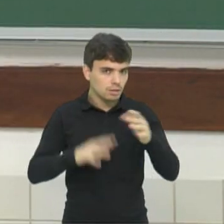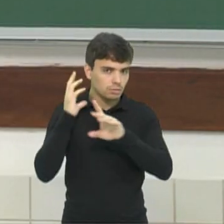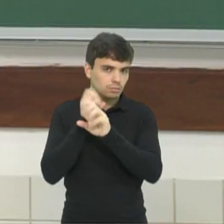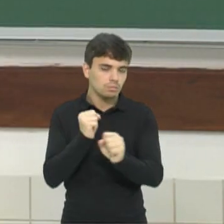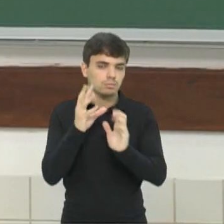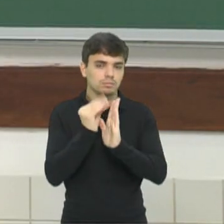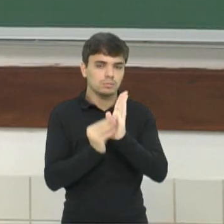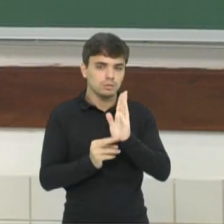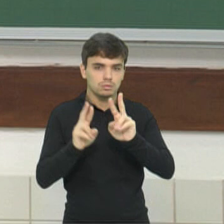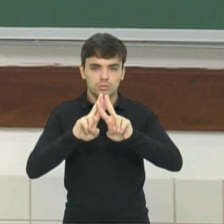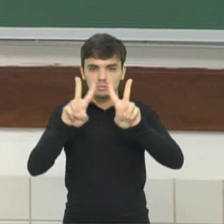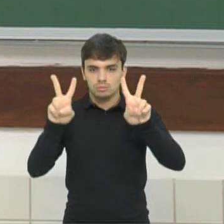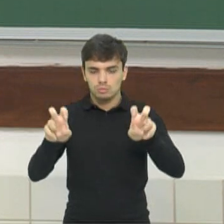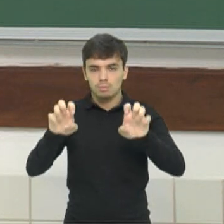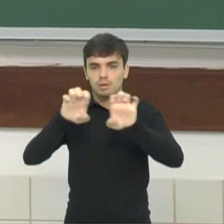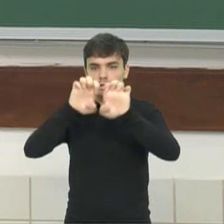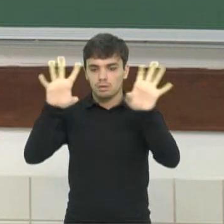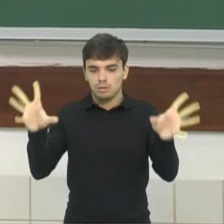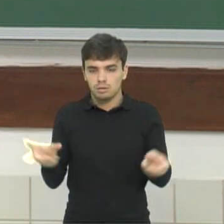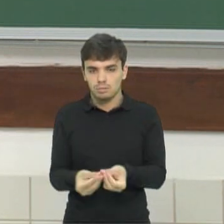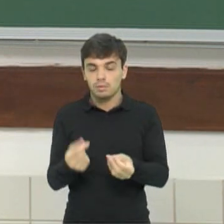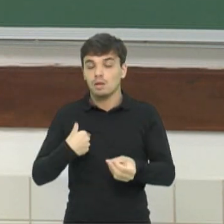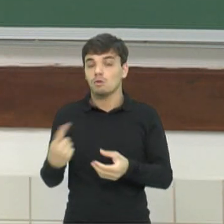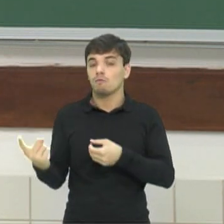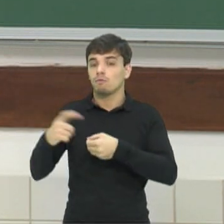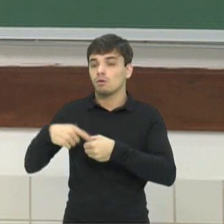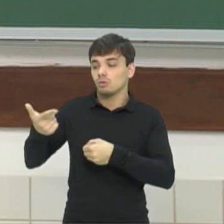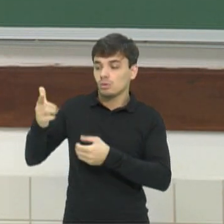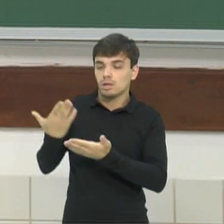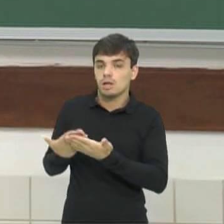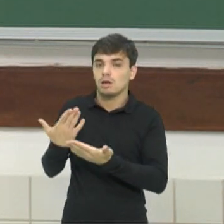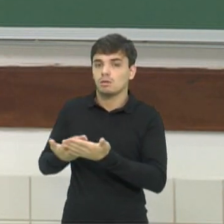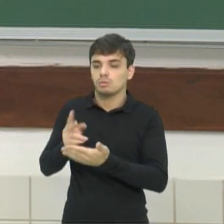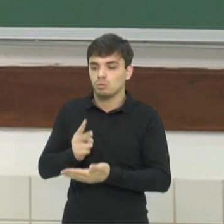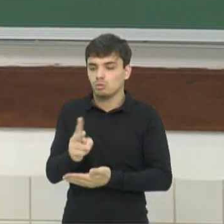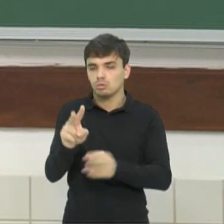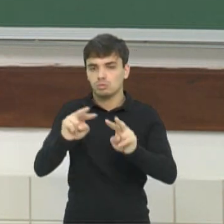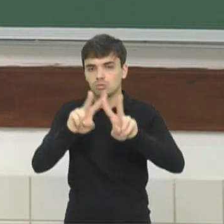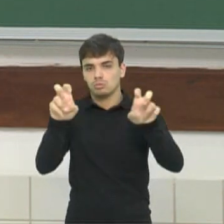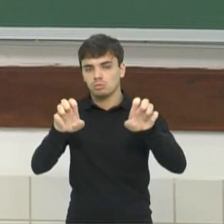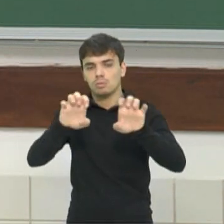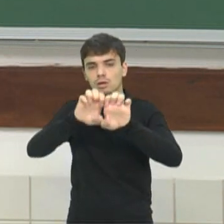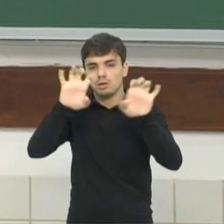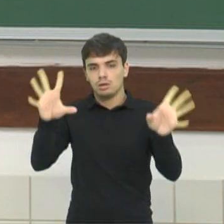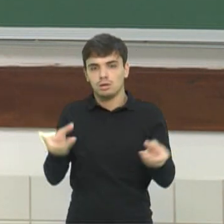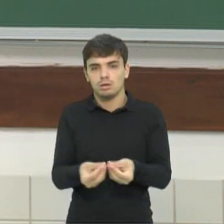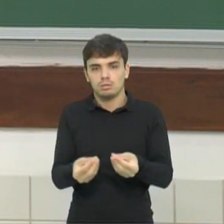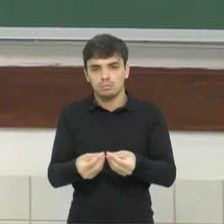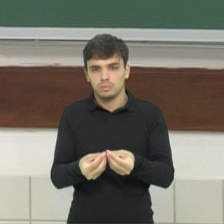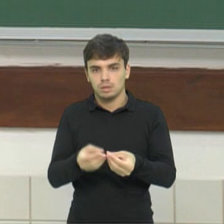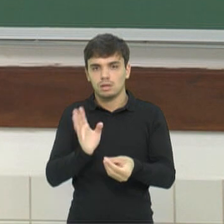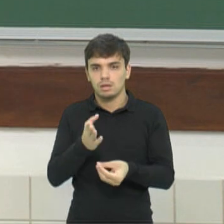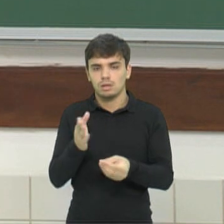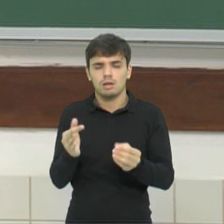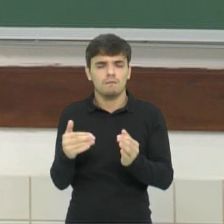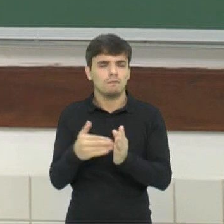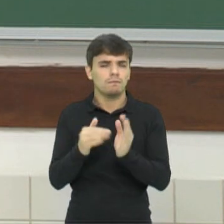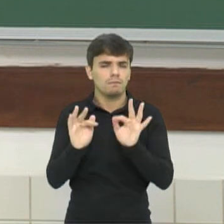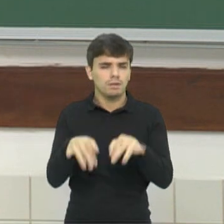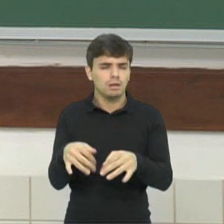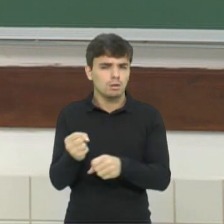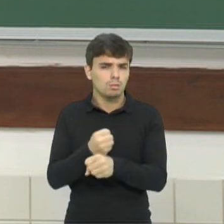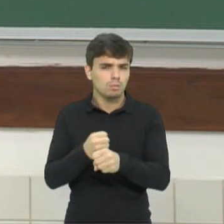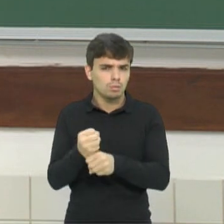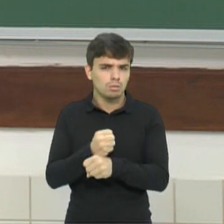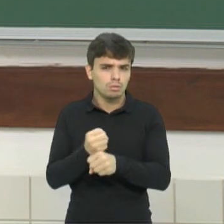já viu de ecologia. A próxima aula eu volto com vocês, continuando ainda o assunto de ecologia, que a gente vai ver até o final do ano. Só que agora a gente